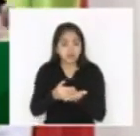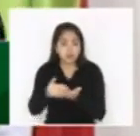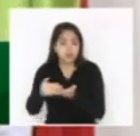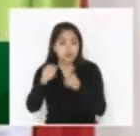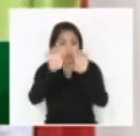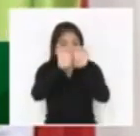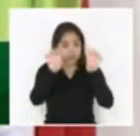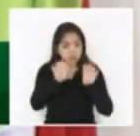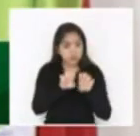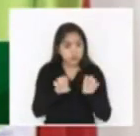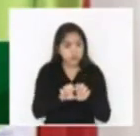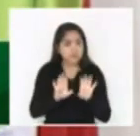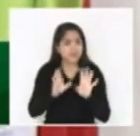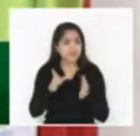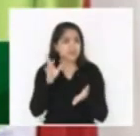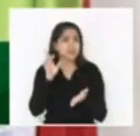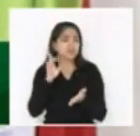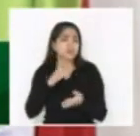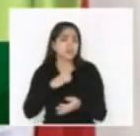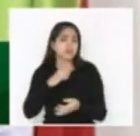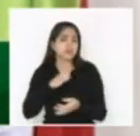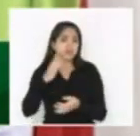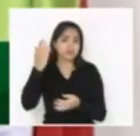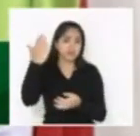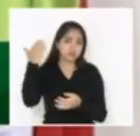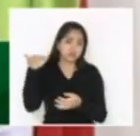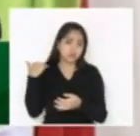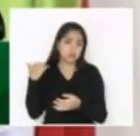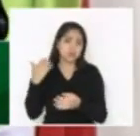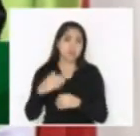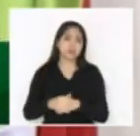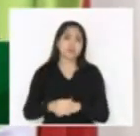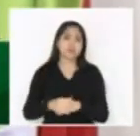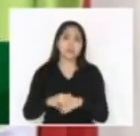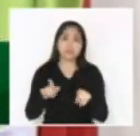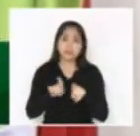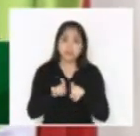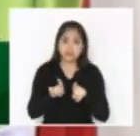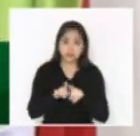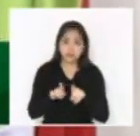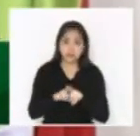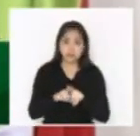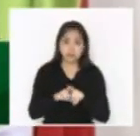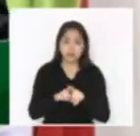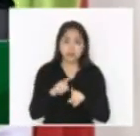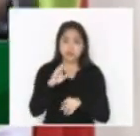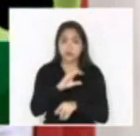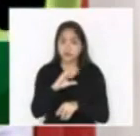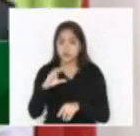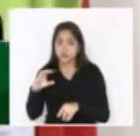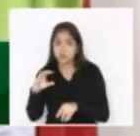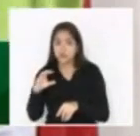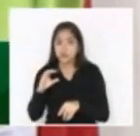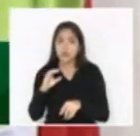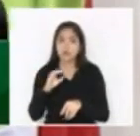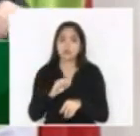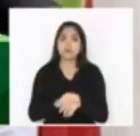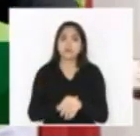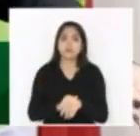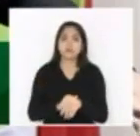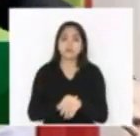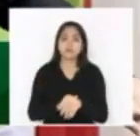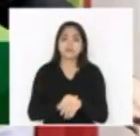já existentes. Os cargos comissionados, antes eles estavam alocados nas secretarias